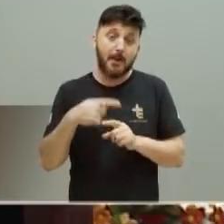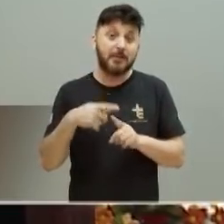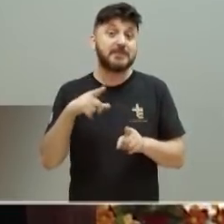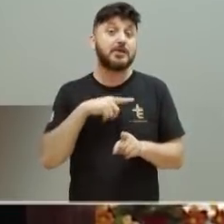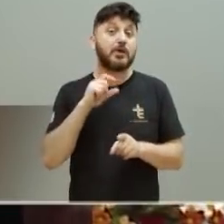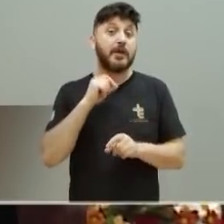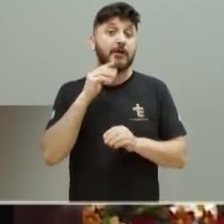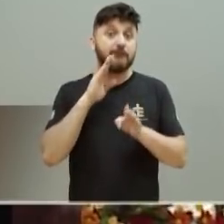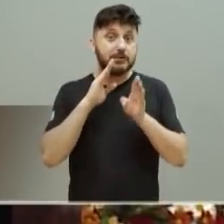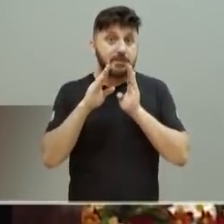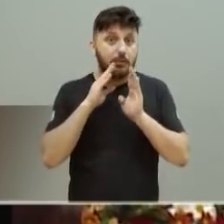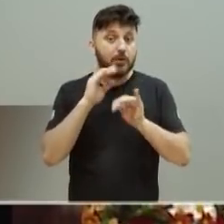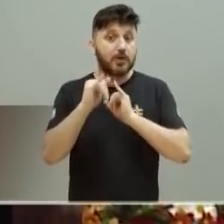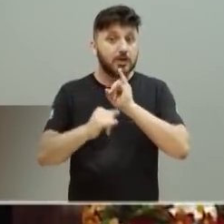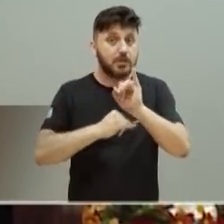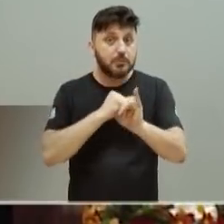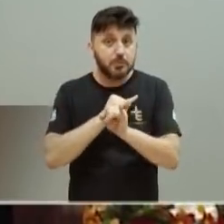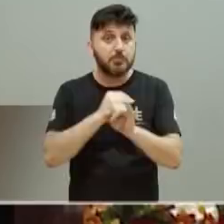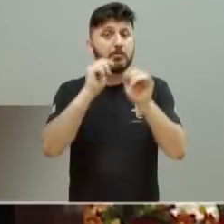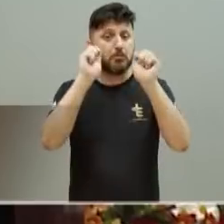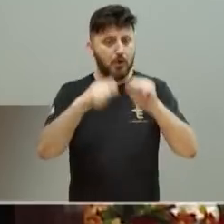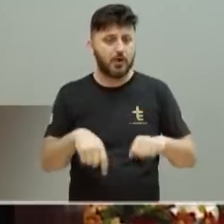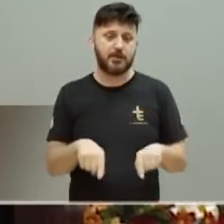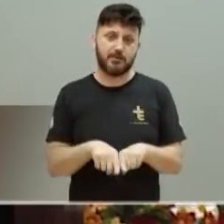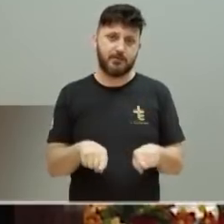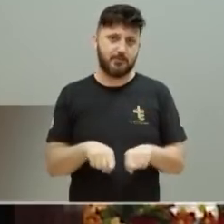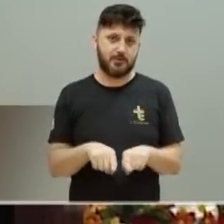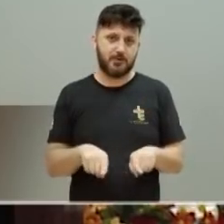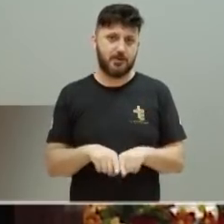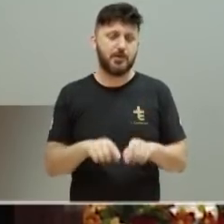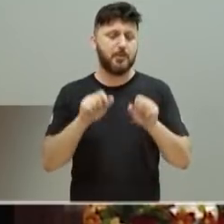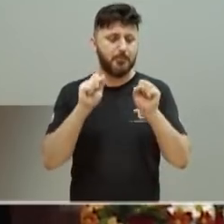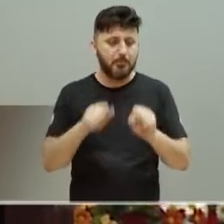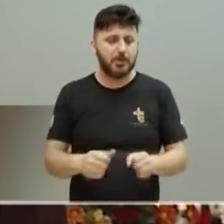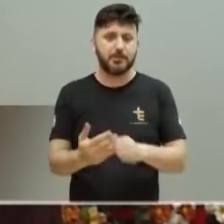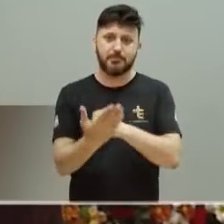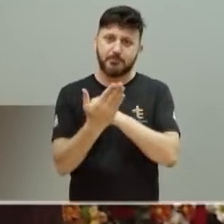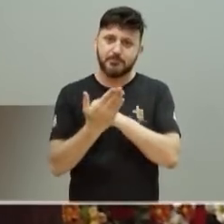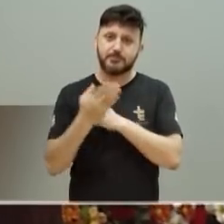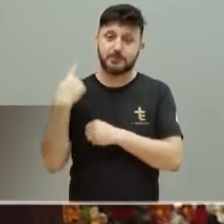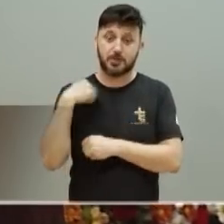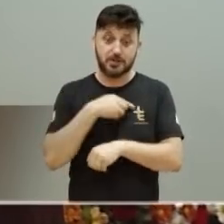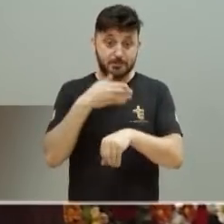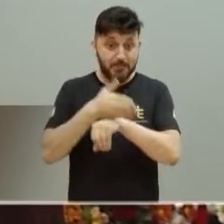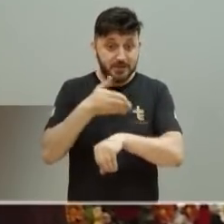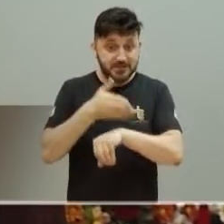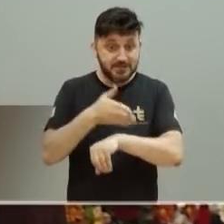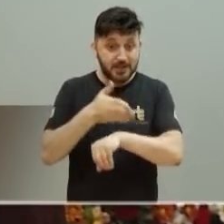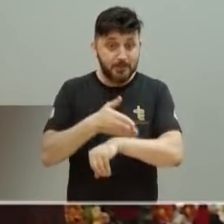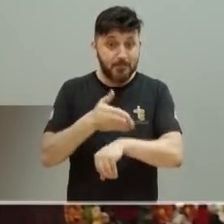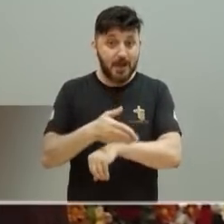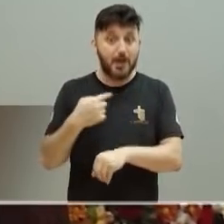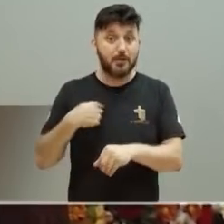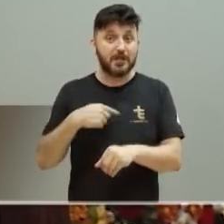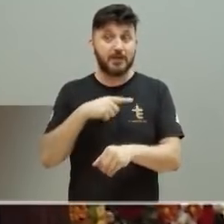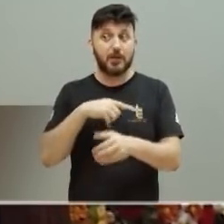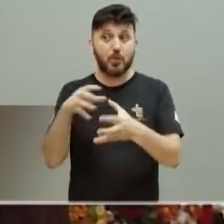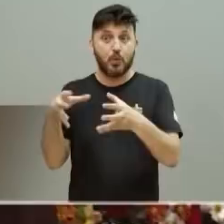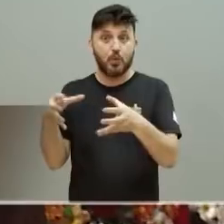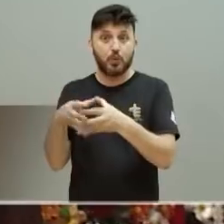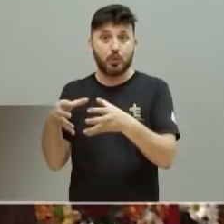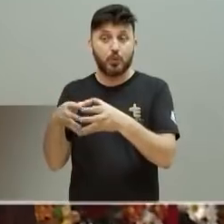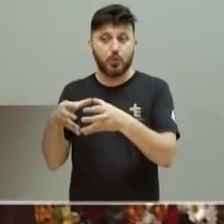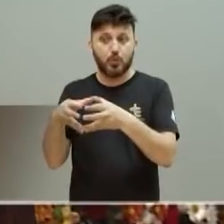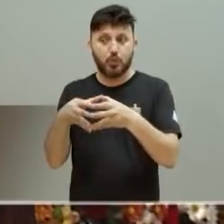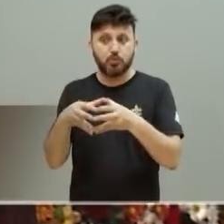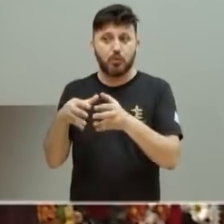41-3221-6060. Manda seu pedido, liga aqui para nós. Nós temos um time, nós temos uma equipe